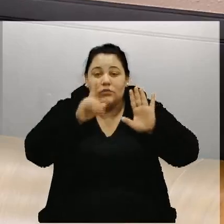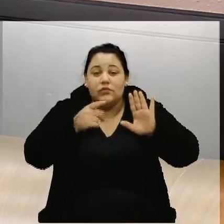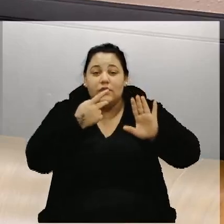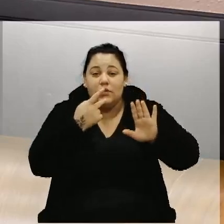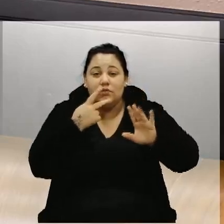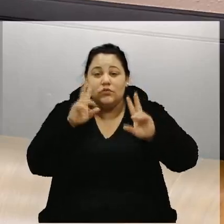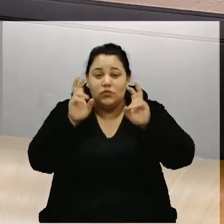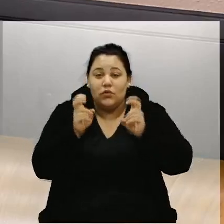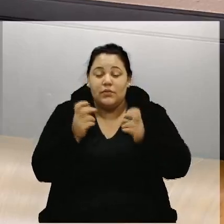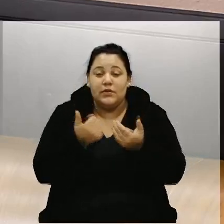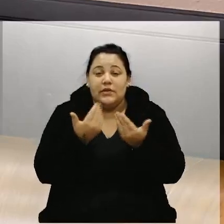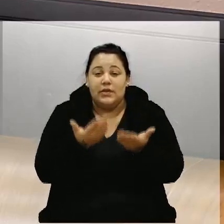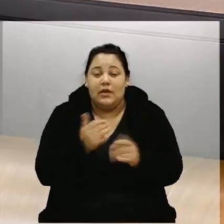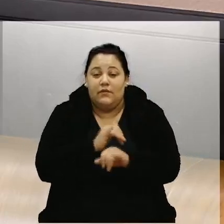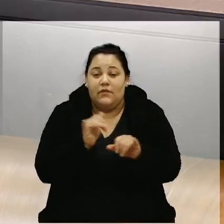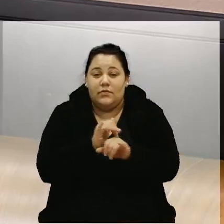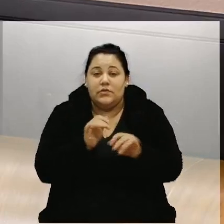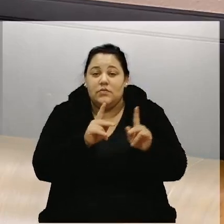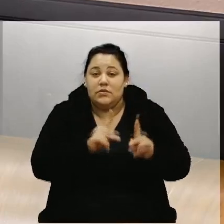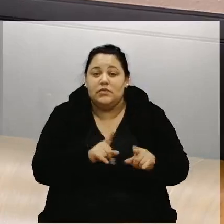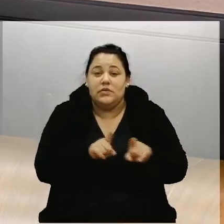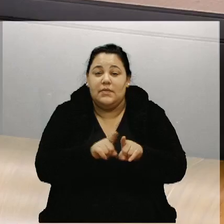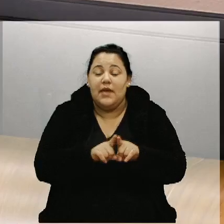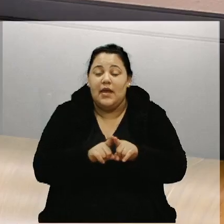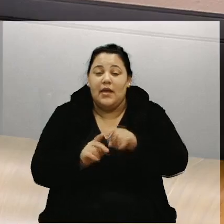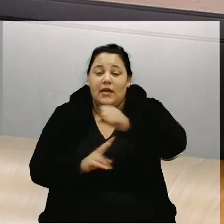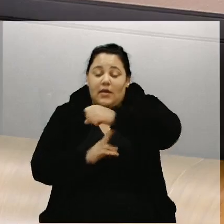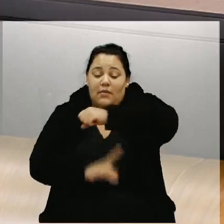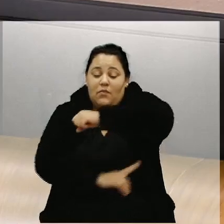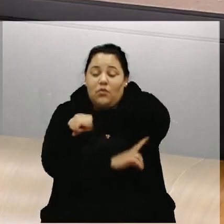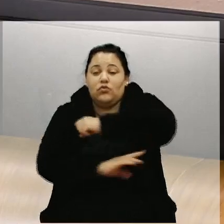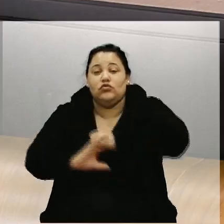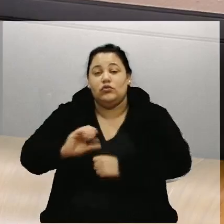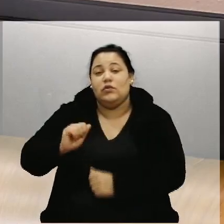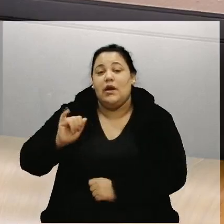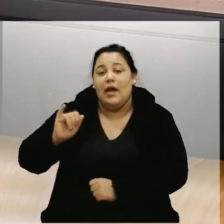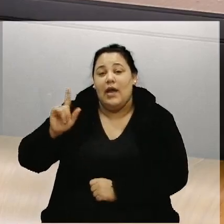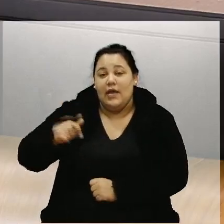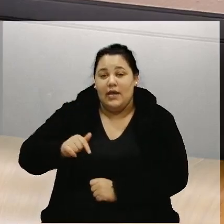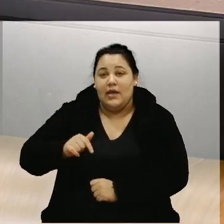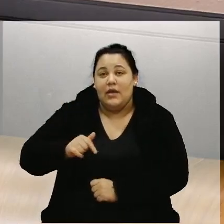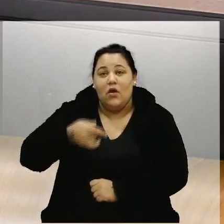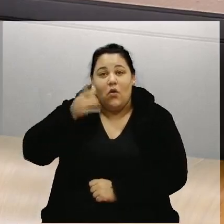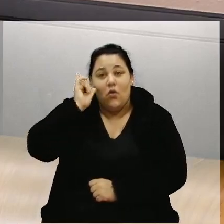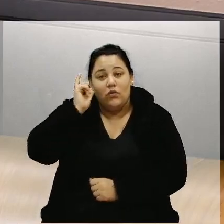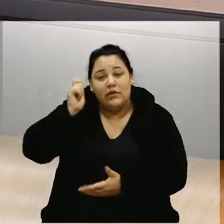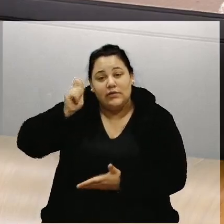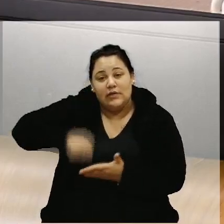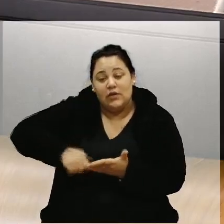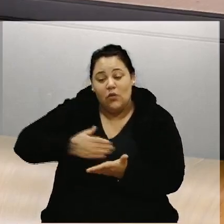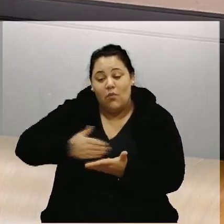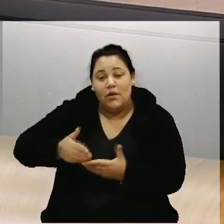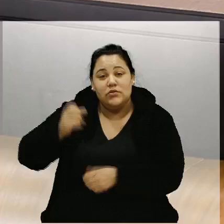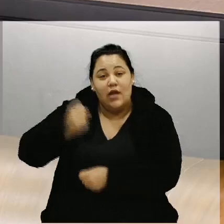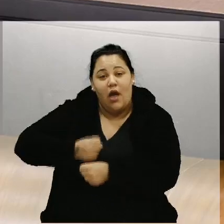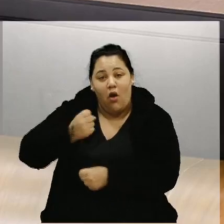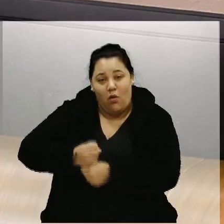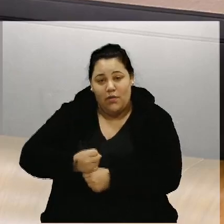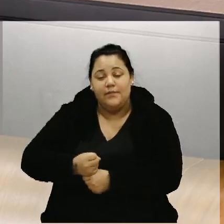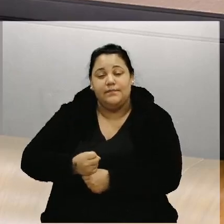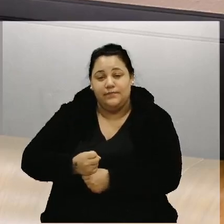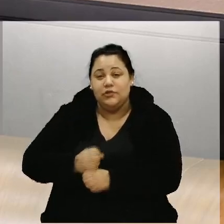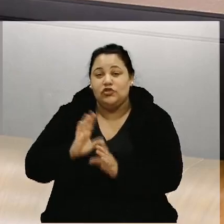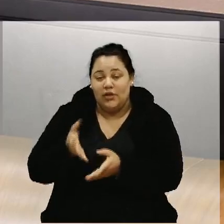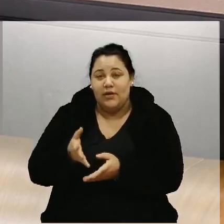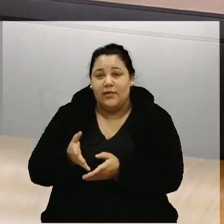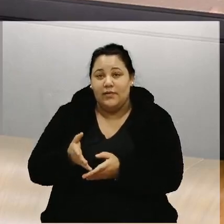essa informação para as pessoas de que a ponte sobre o Rio Caí, ontem foi assinada a ordem de início, né, das obras, ela vai ser